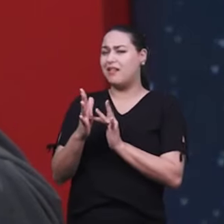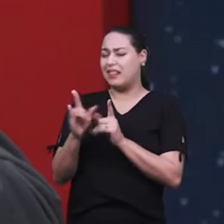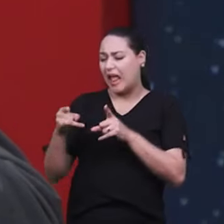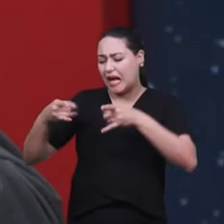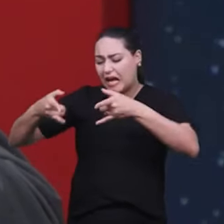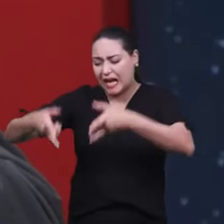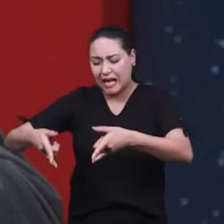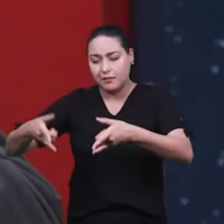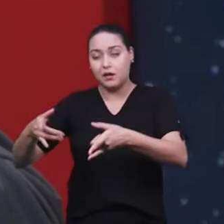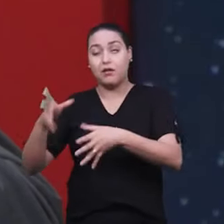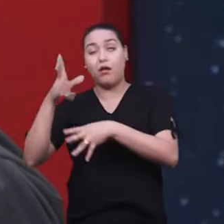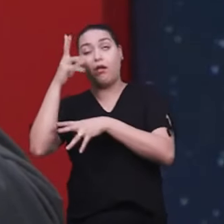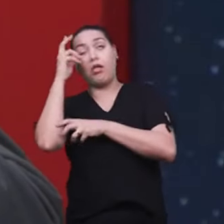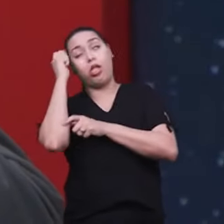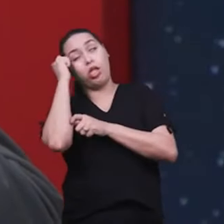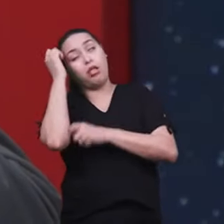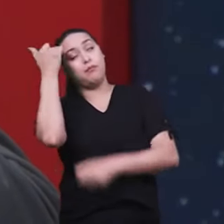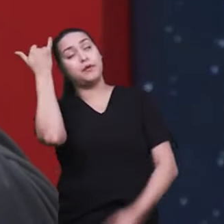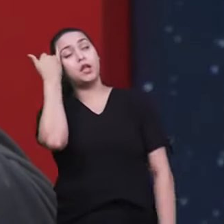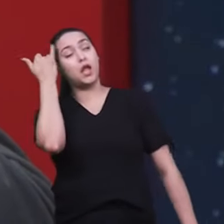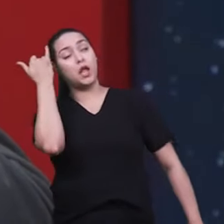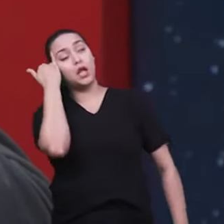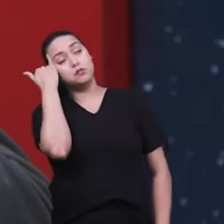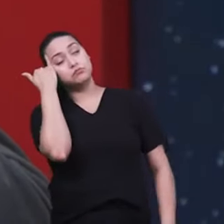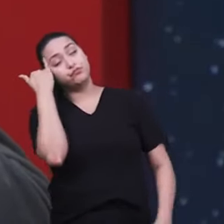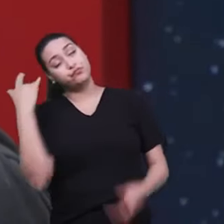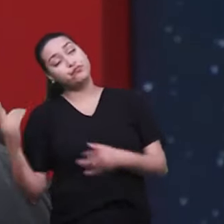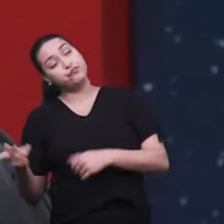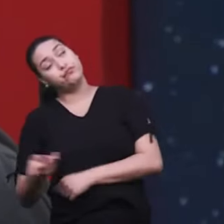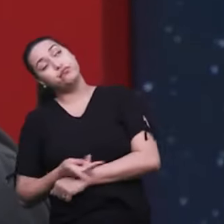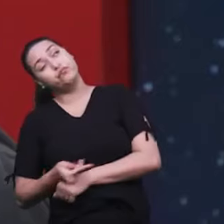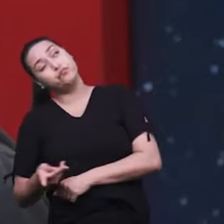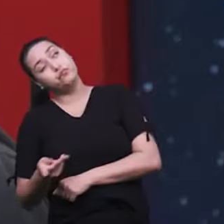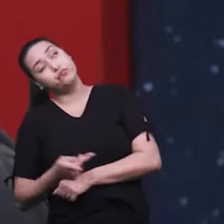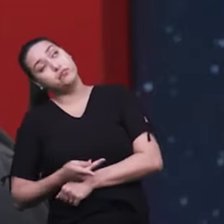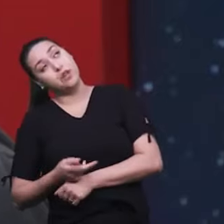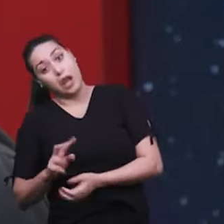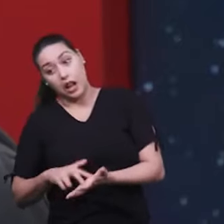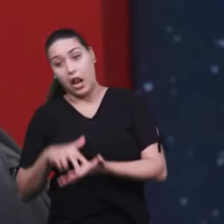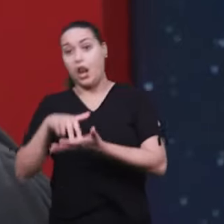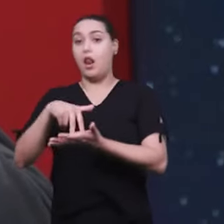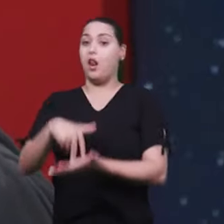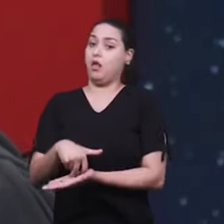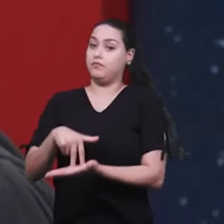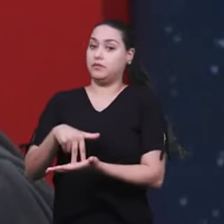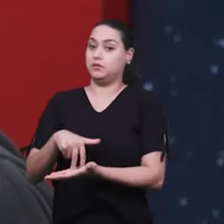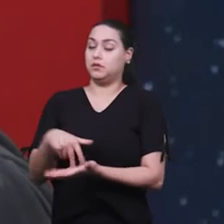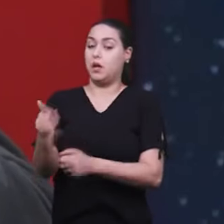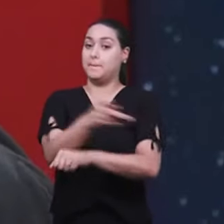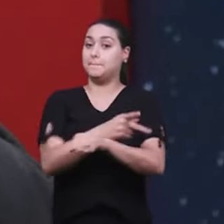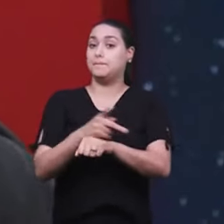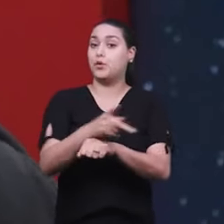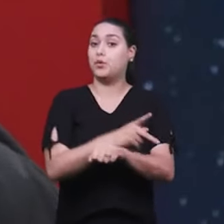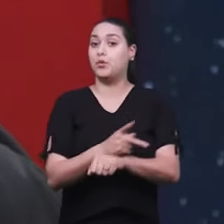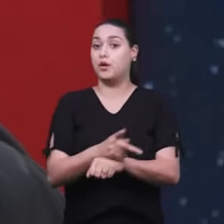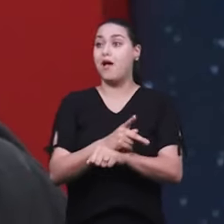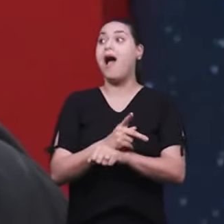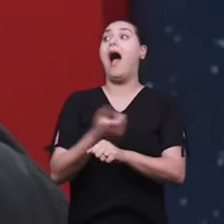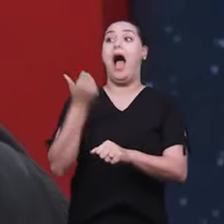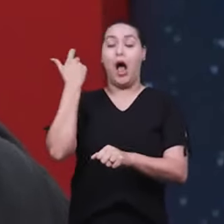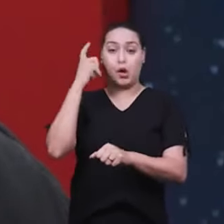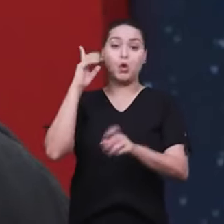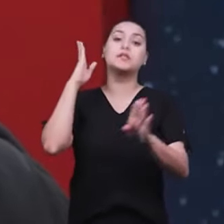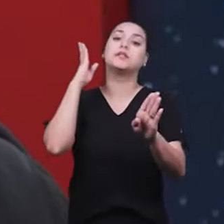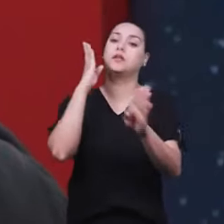Busquei-o e não o achei. Mas depois, ela se levanta e passa a buscar e encontra, porque é o momento de